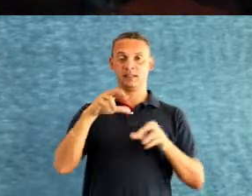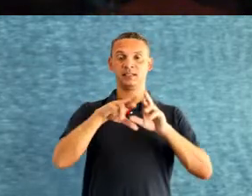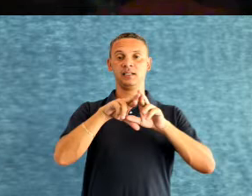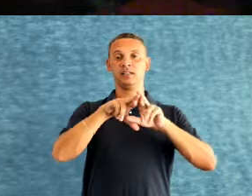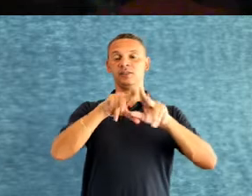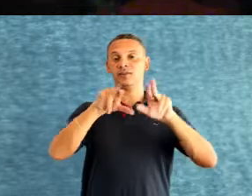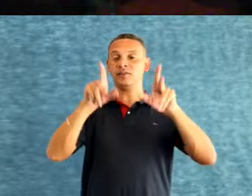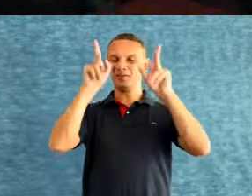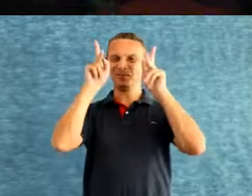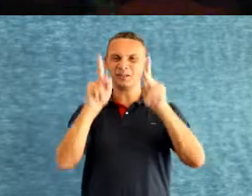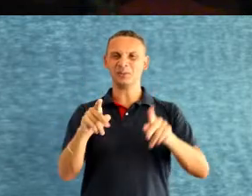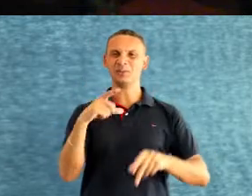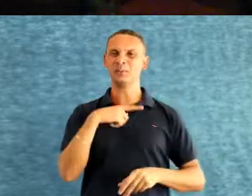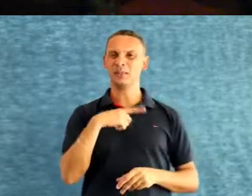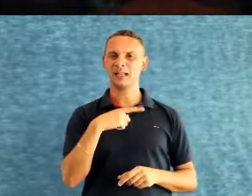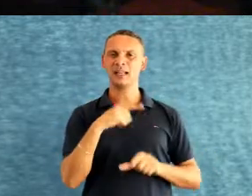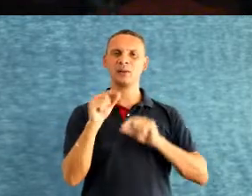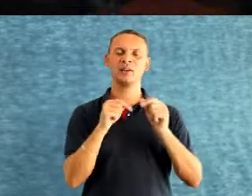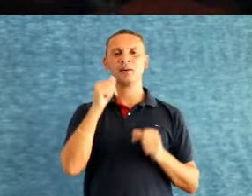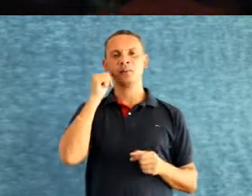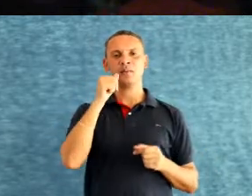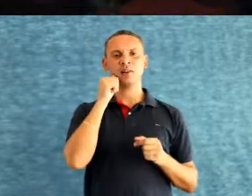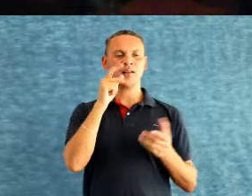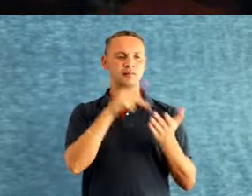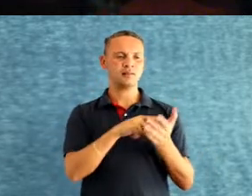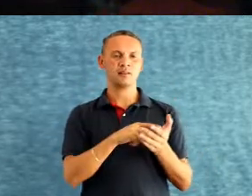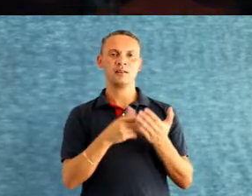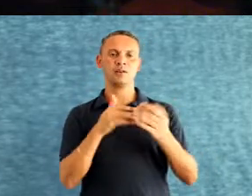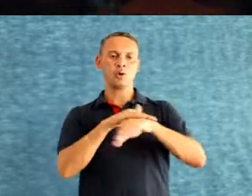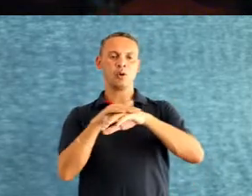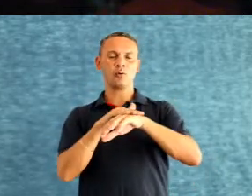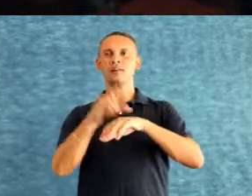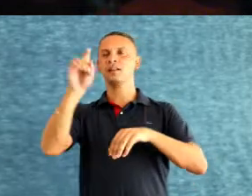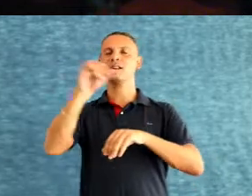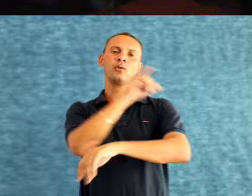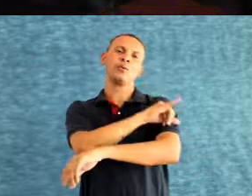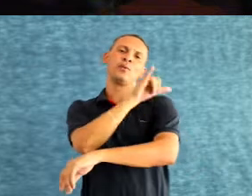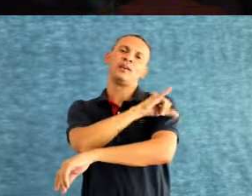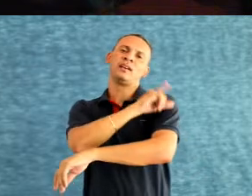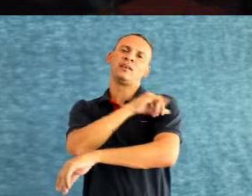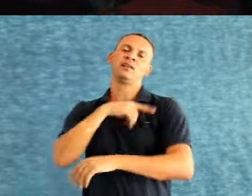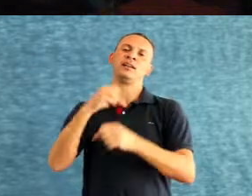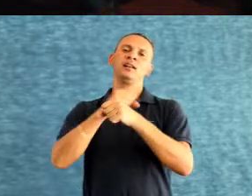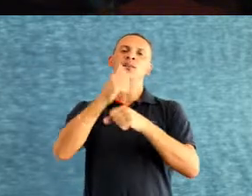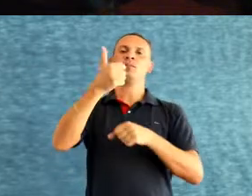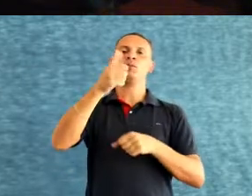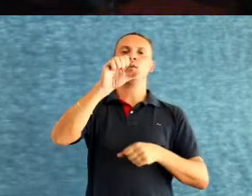Lima, Henrique Astriciano, que ela teria realizado conferências no Rio de Janeiro, de 1840 a 42, sobre o